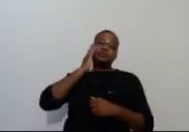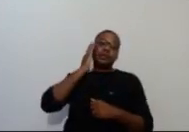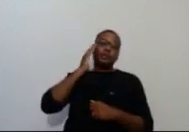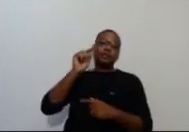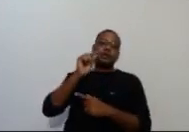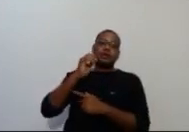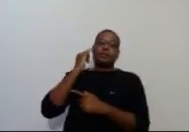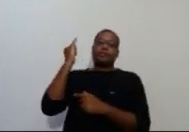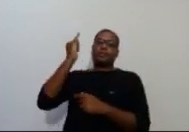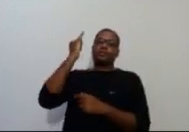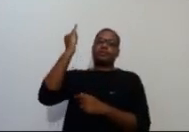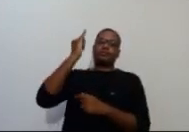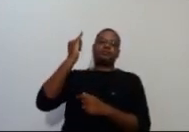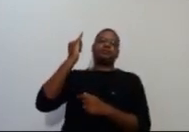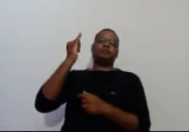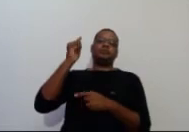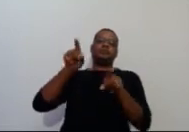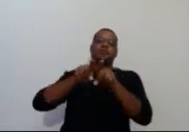ela atua